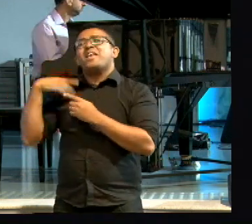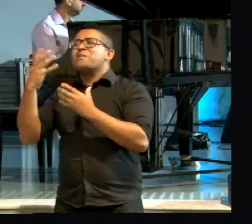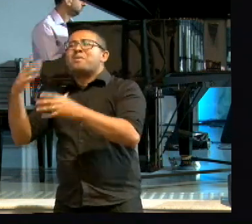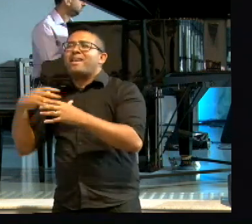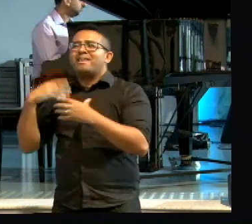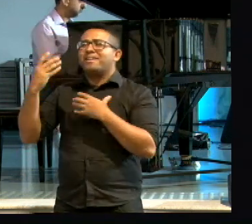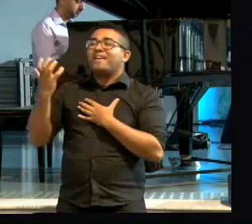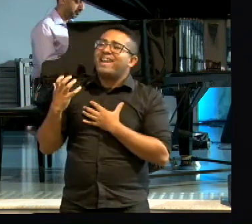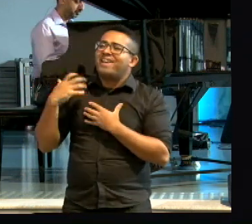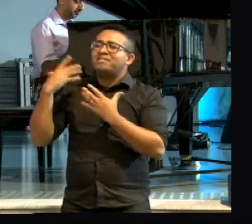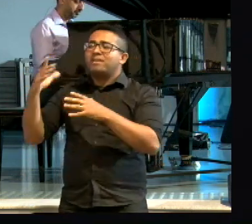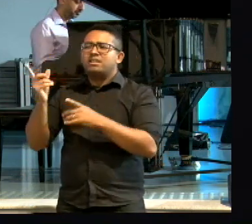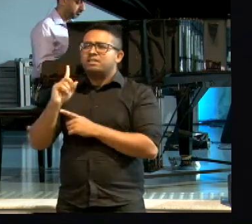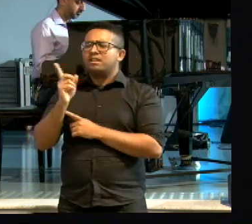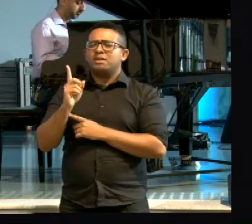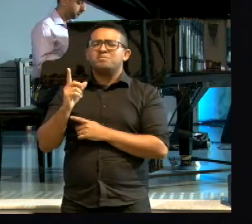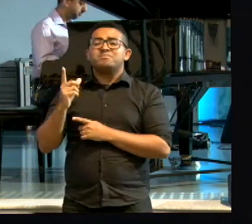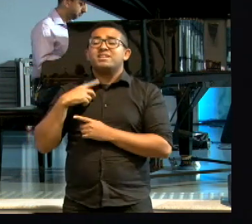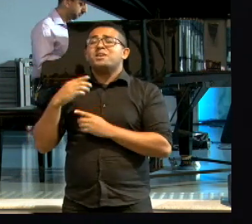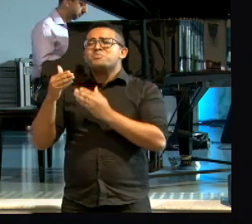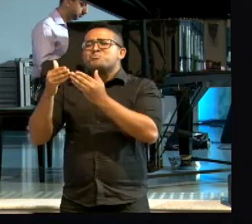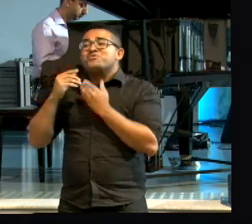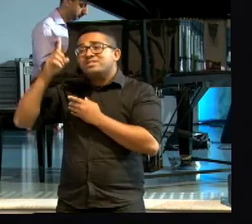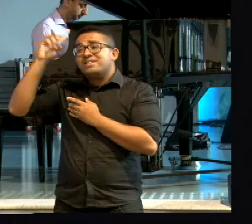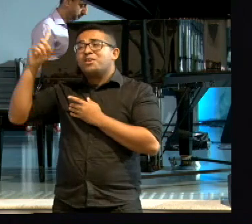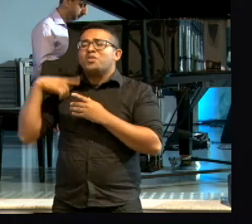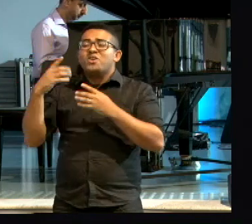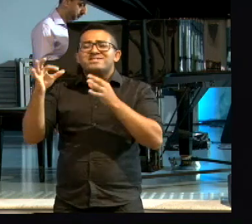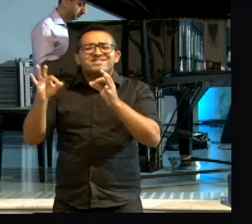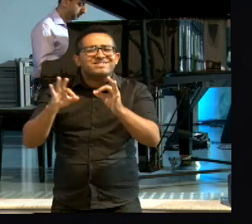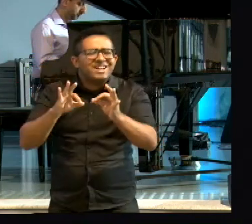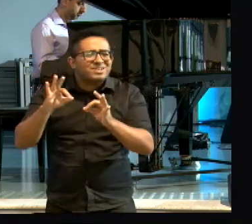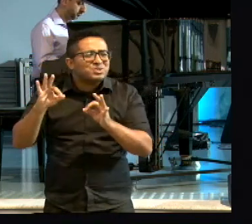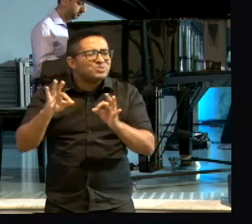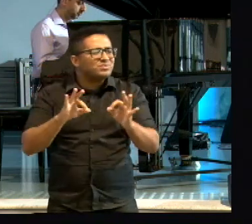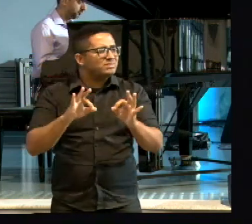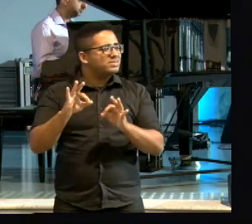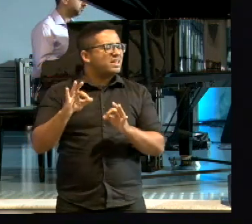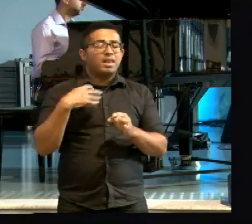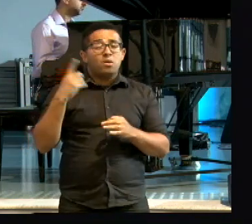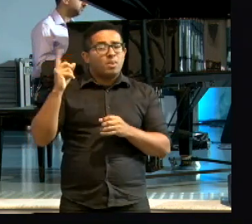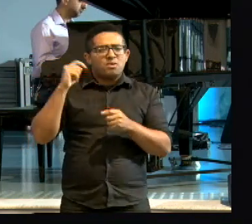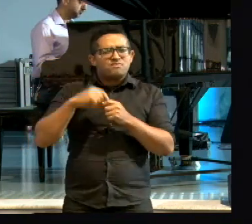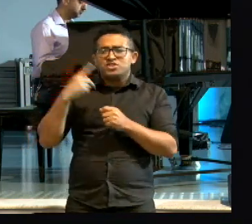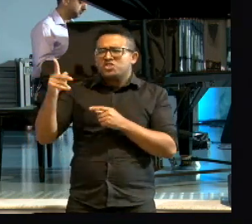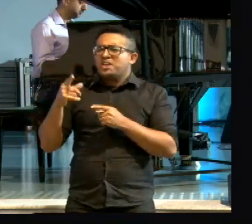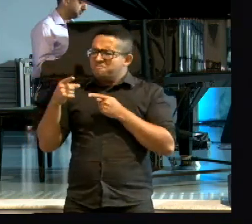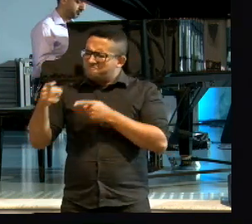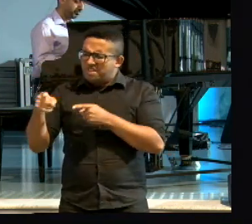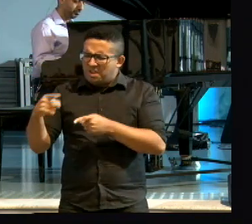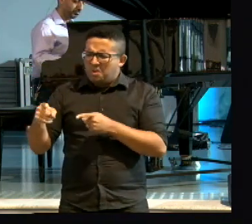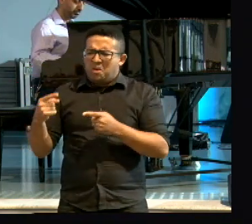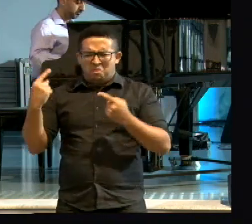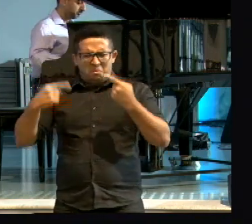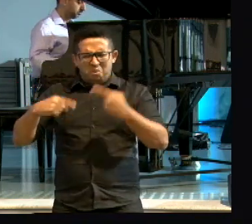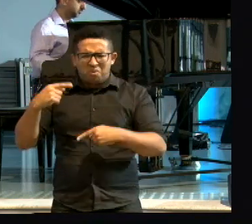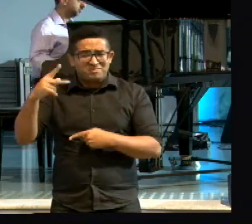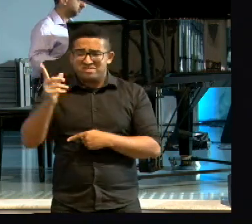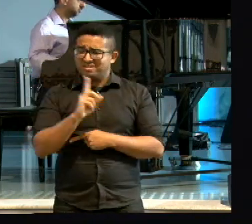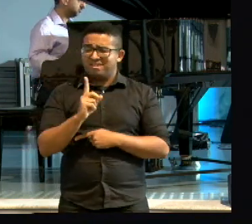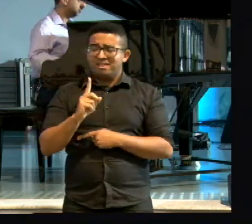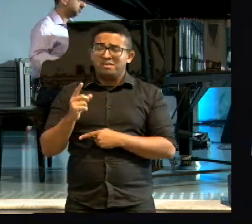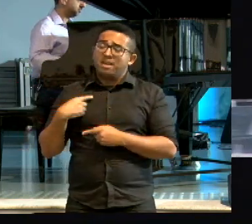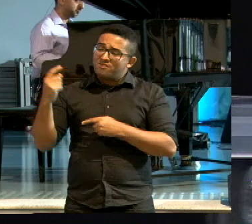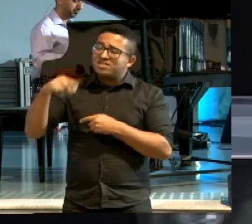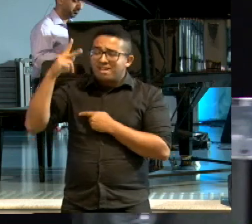coração de Deus para que eu e você nos ajustemos. Eu vou repetir o que eu falei antes, eu não vim te apontar o dedo, eu não vim jogar pedra em você. Eu vim te